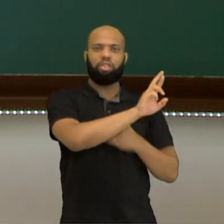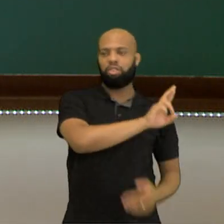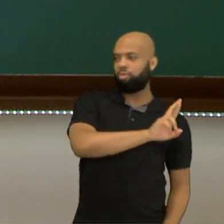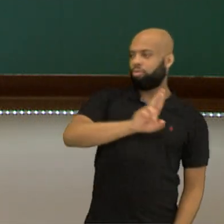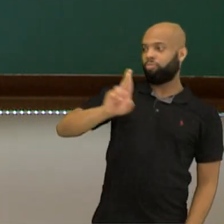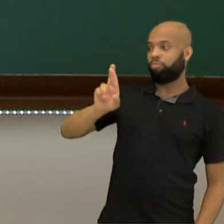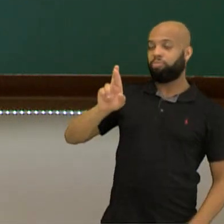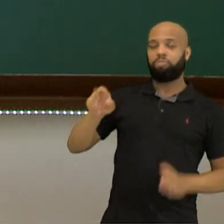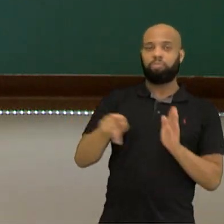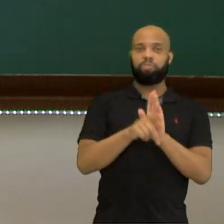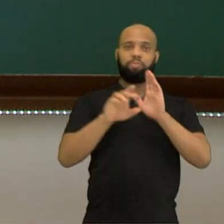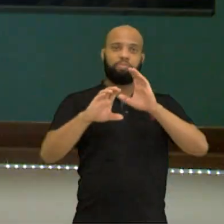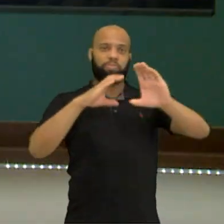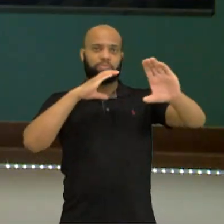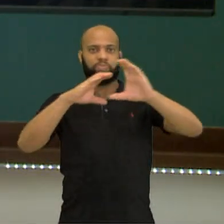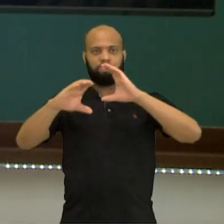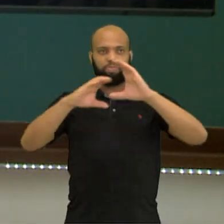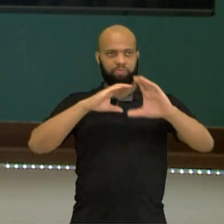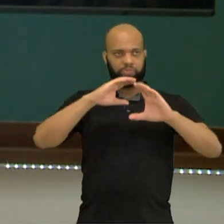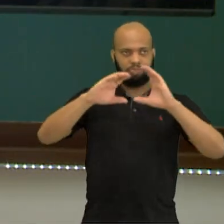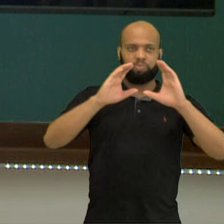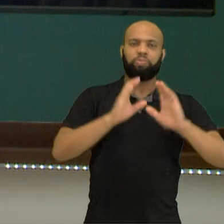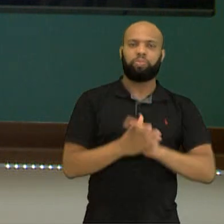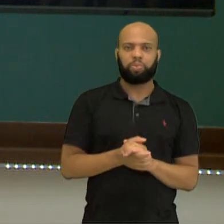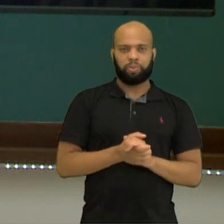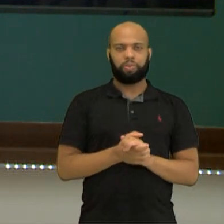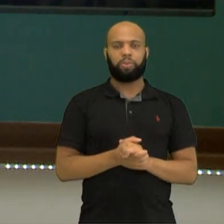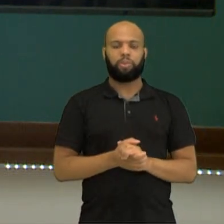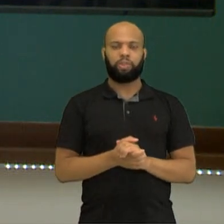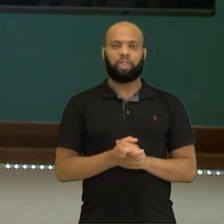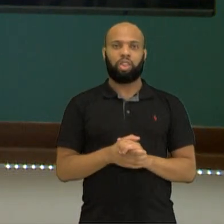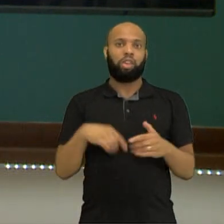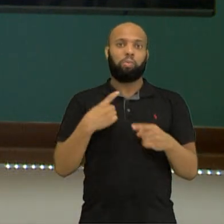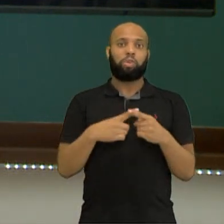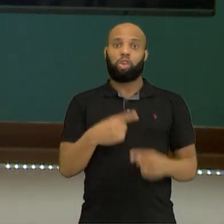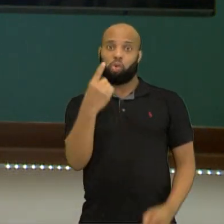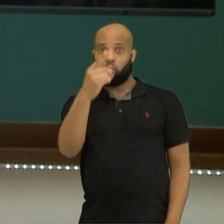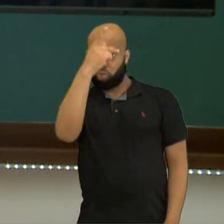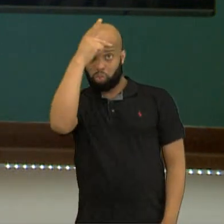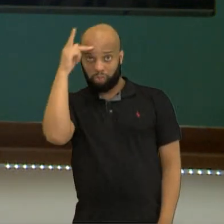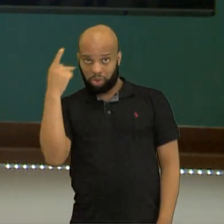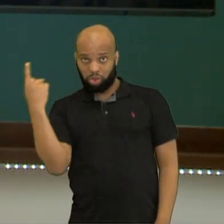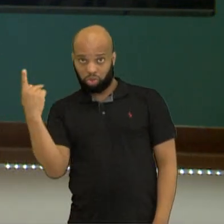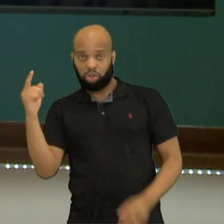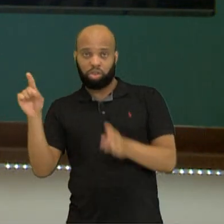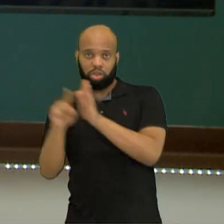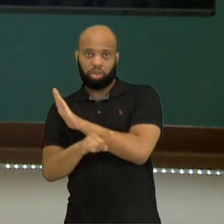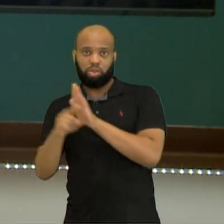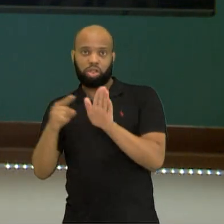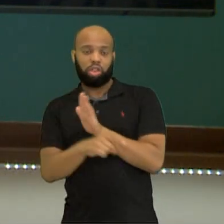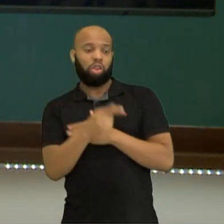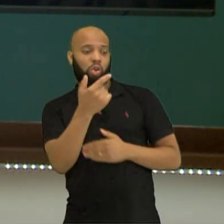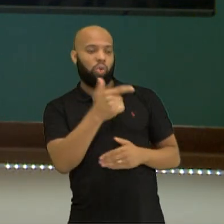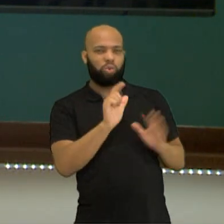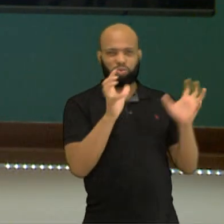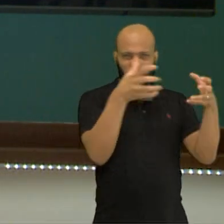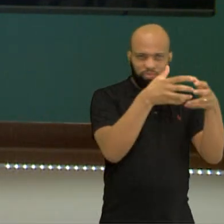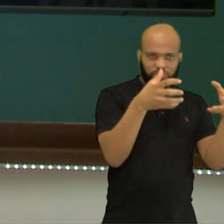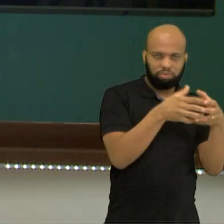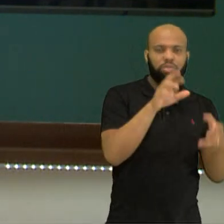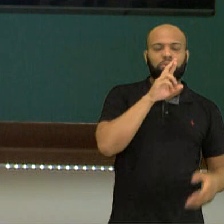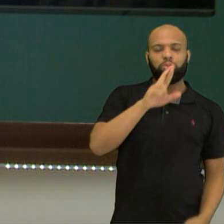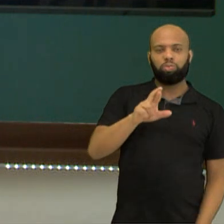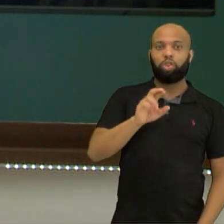Lord, e o outro, todo o restante dos trabalhadores, oh yes, só com a voz. Né? A gente chama